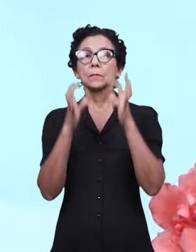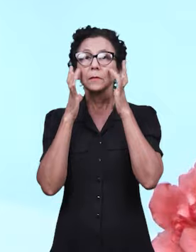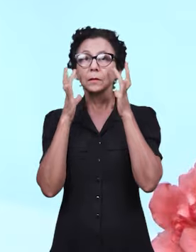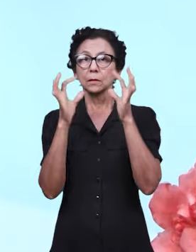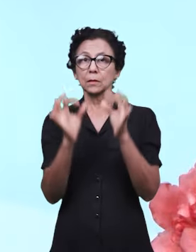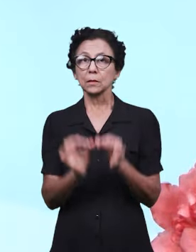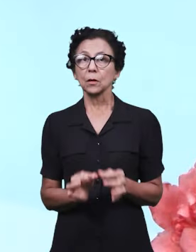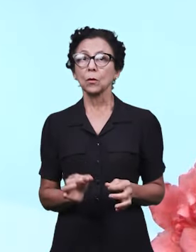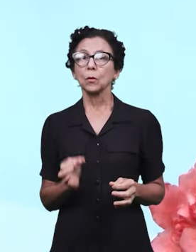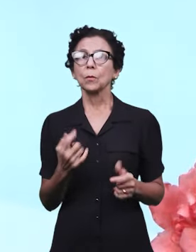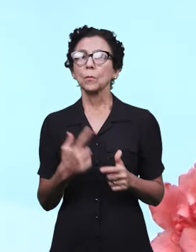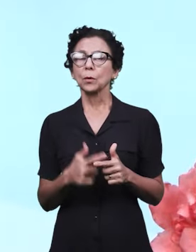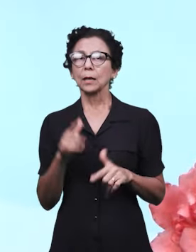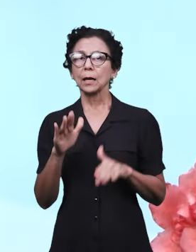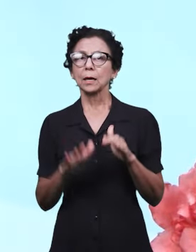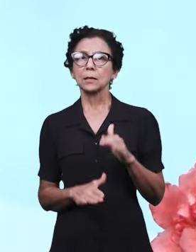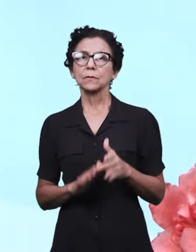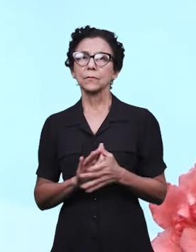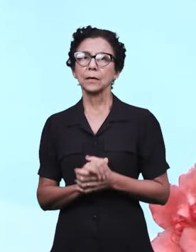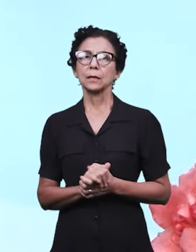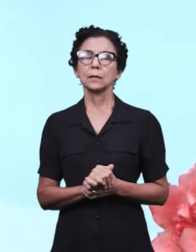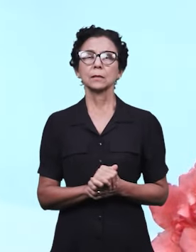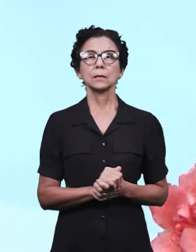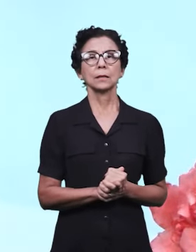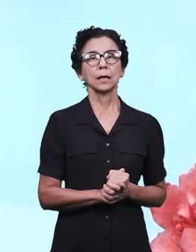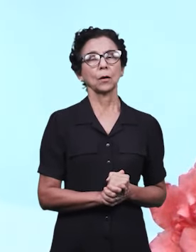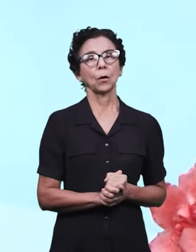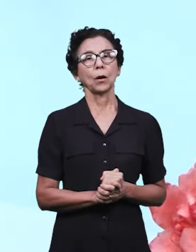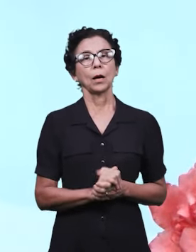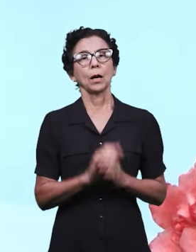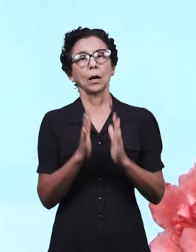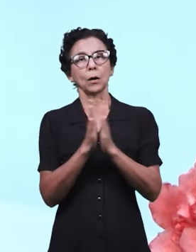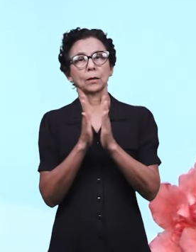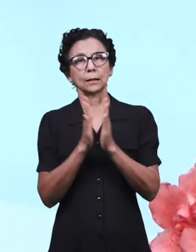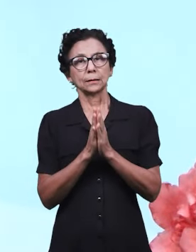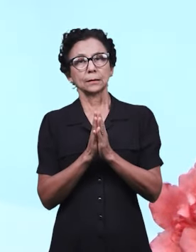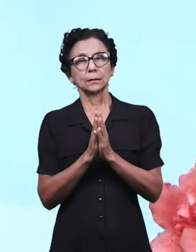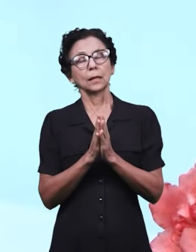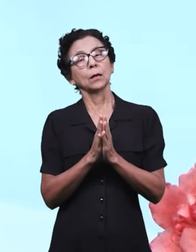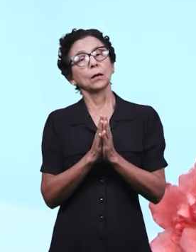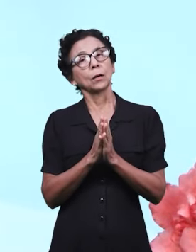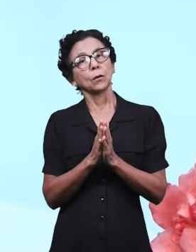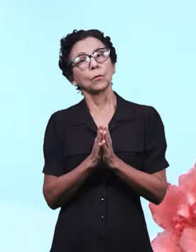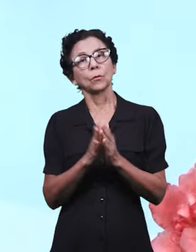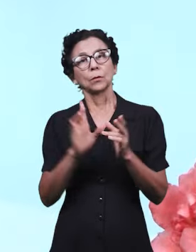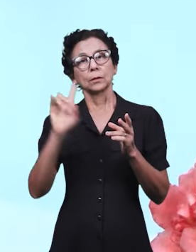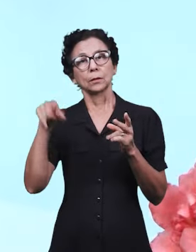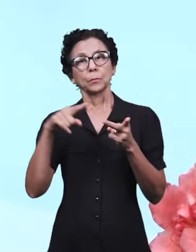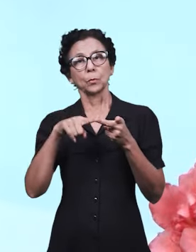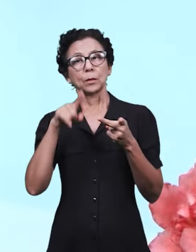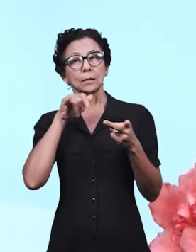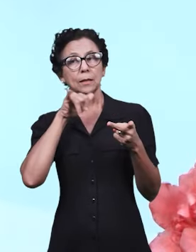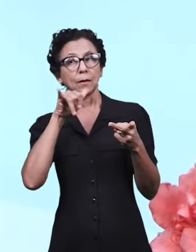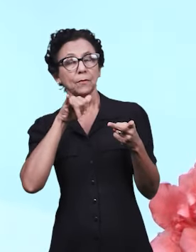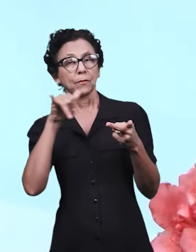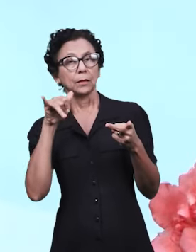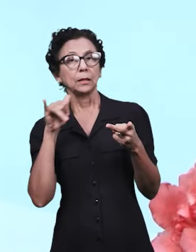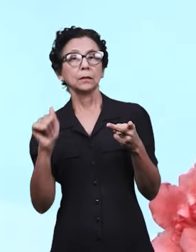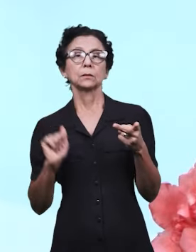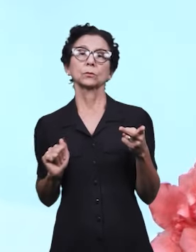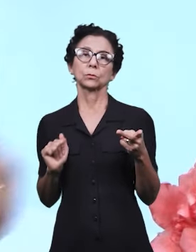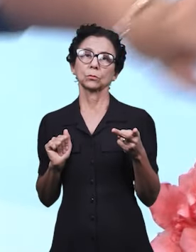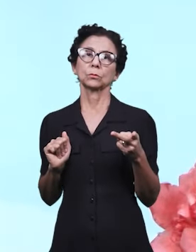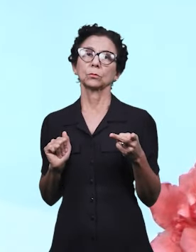não terminou e sempre nós temos os nossos avisos, né? Ter uma orientação para dar. Então, levar a criança a